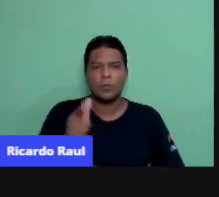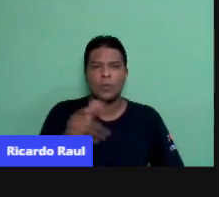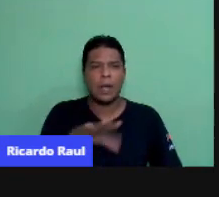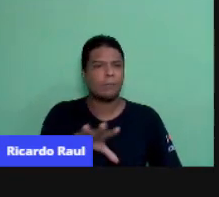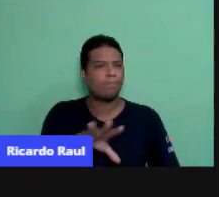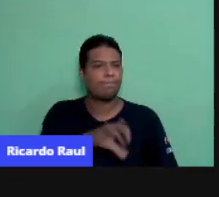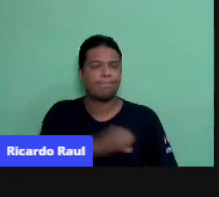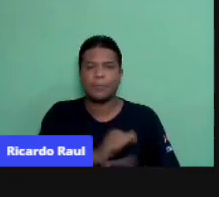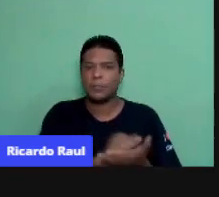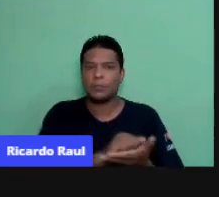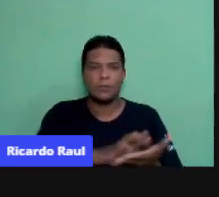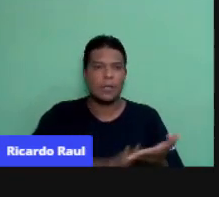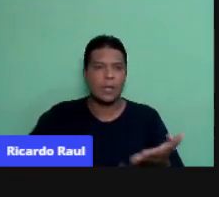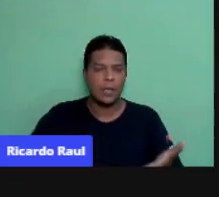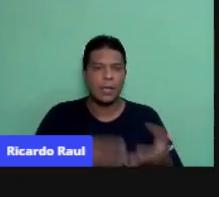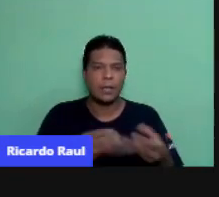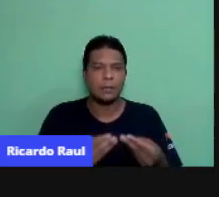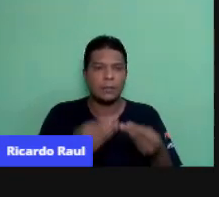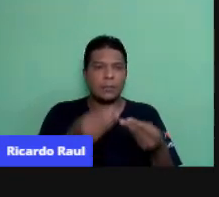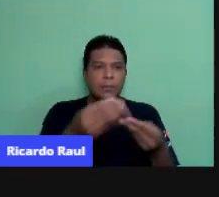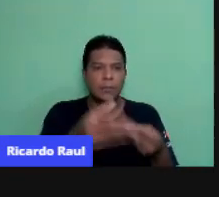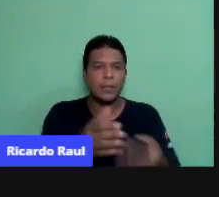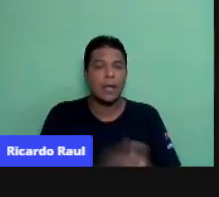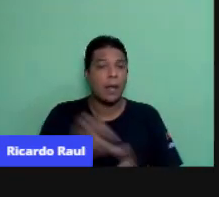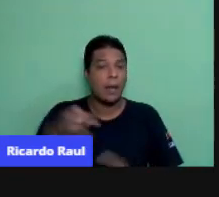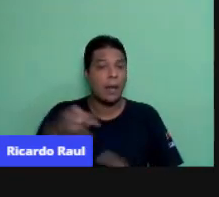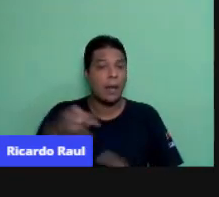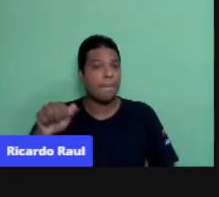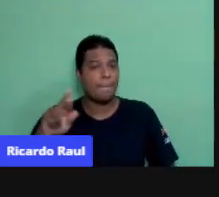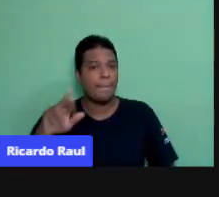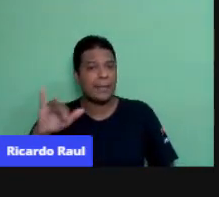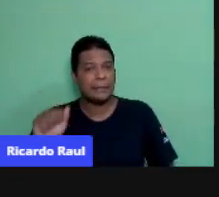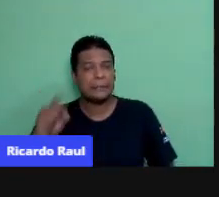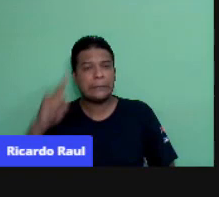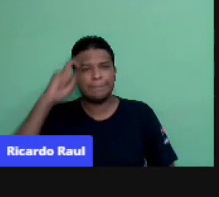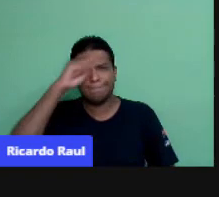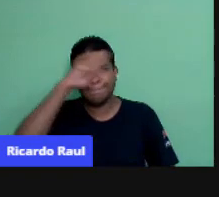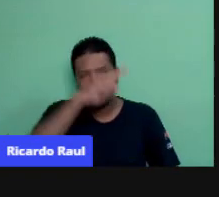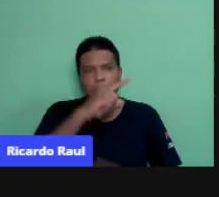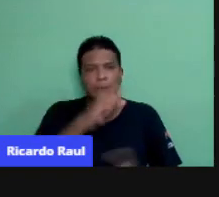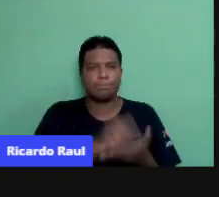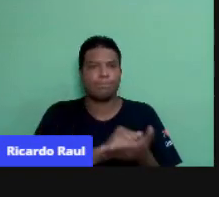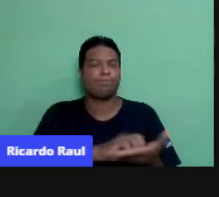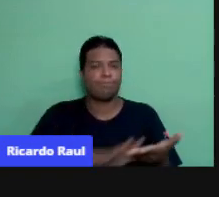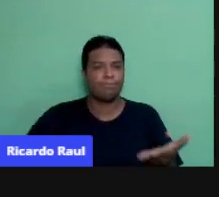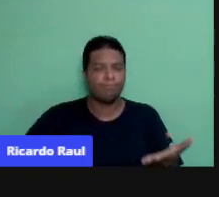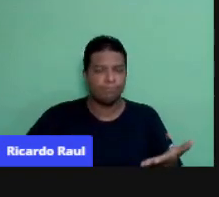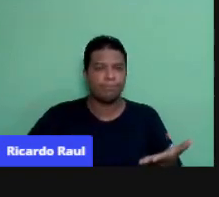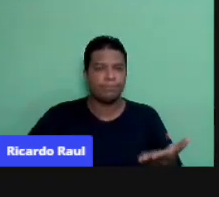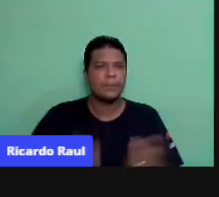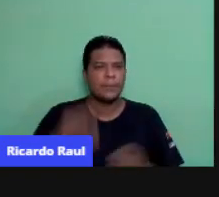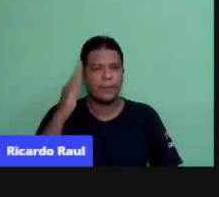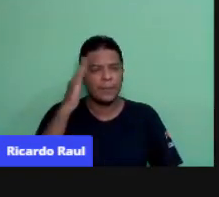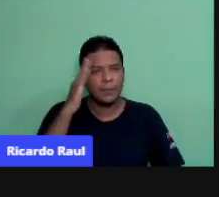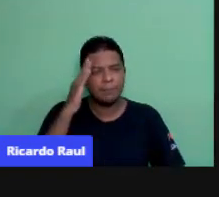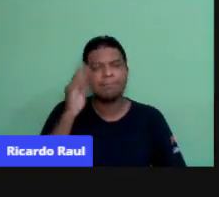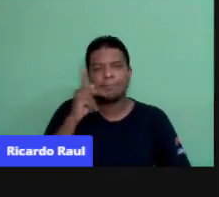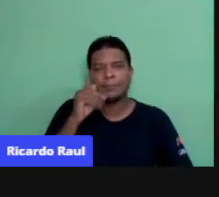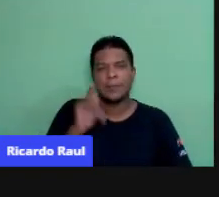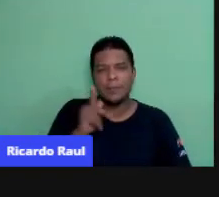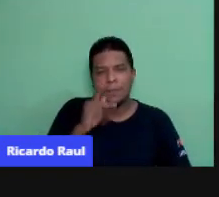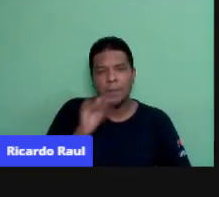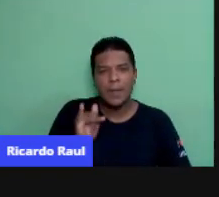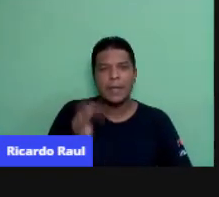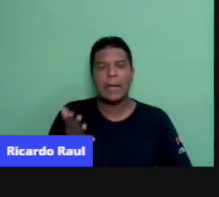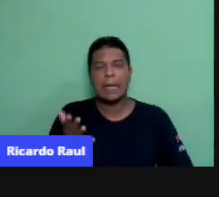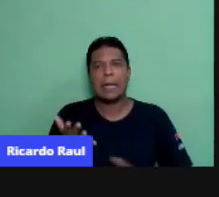senhor passou. A Maria tem dificuldade em fazer aquela atividade. Eu sei que os pais às vezes. Daí tem